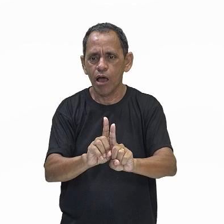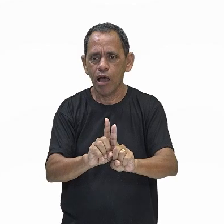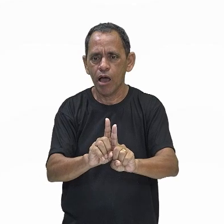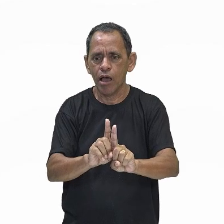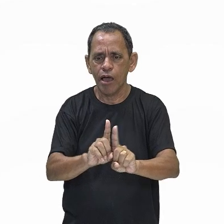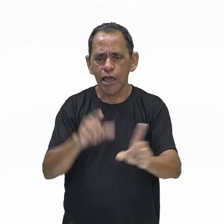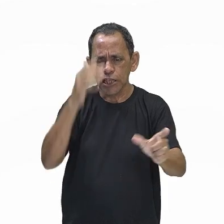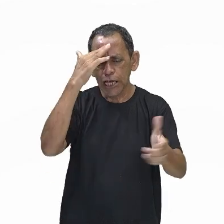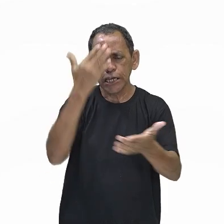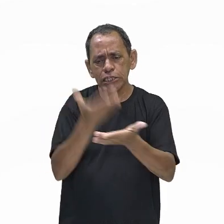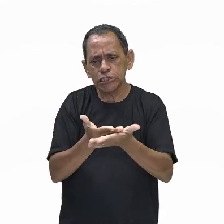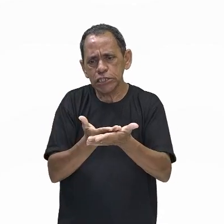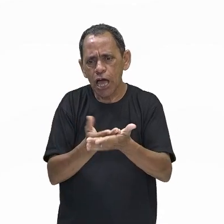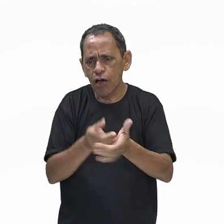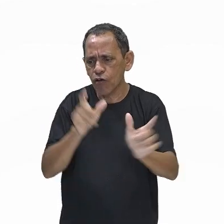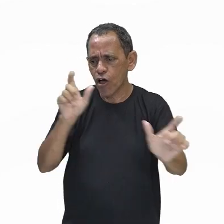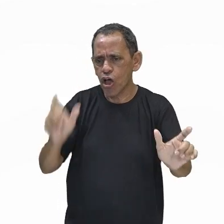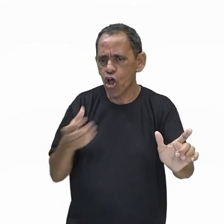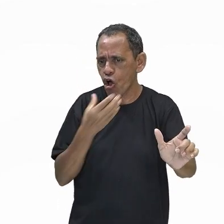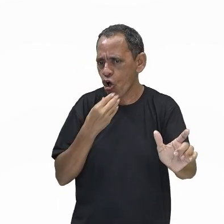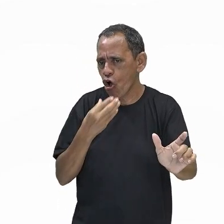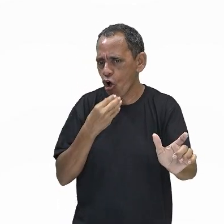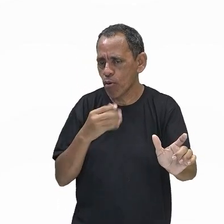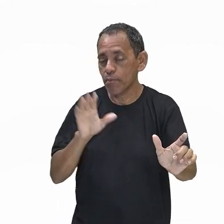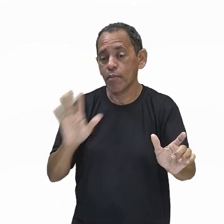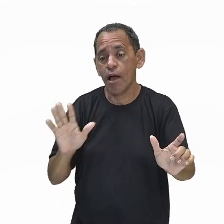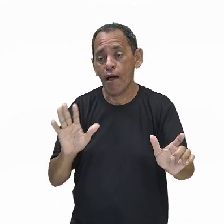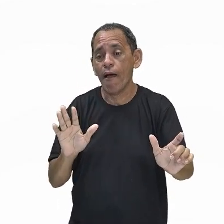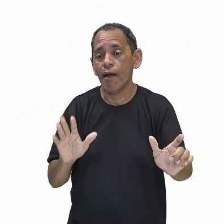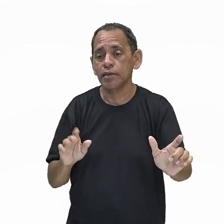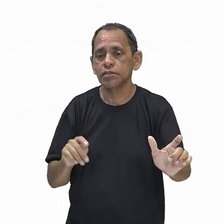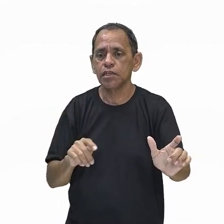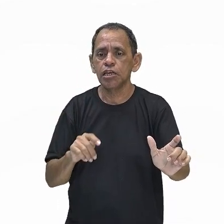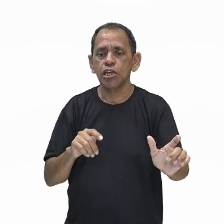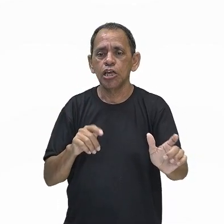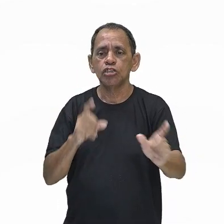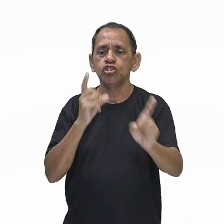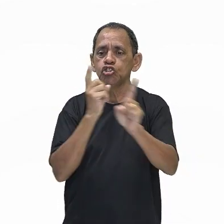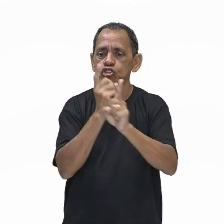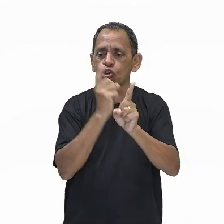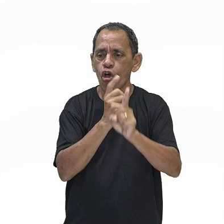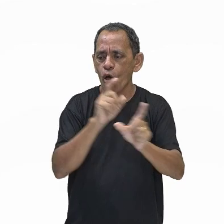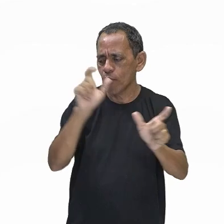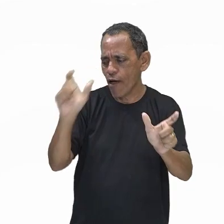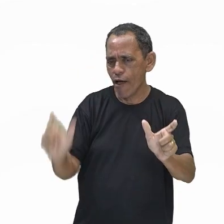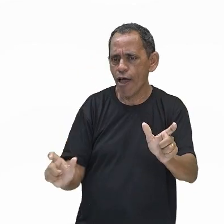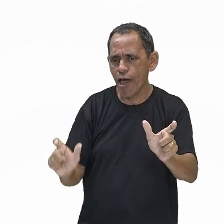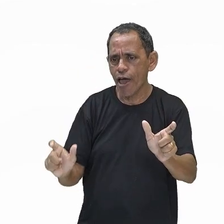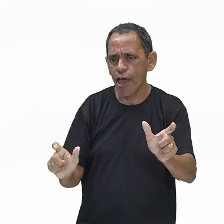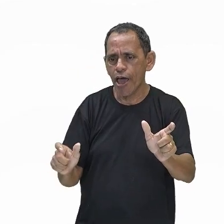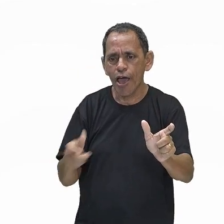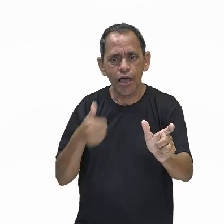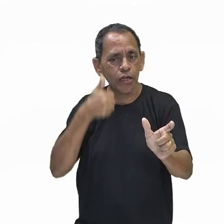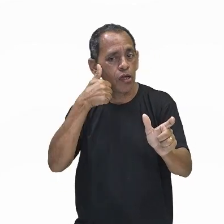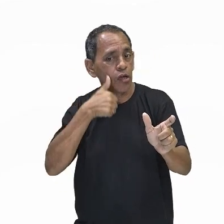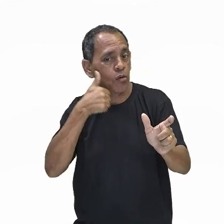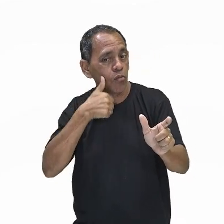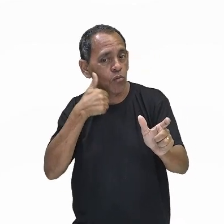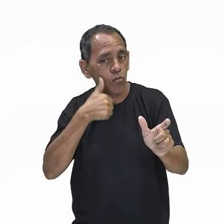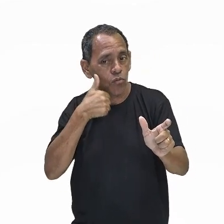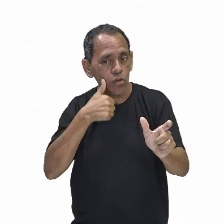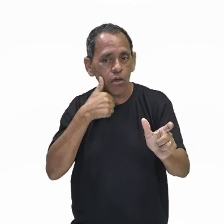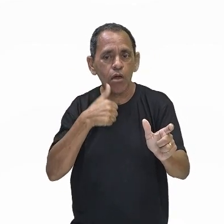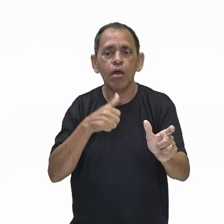quase já morrendo, Riobaldo descobre que Diadorim é mulher e que ela é filha de